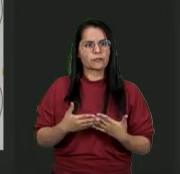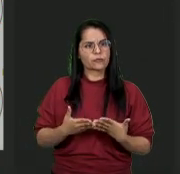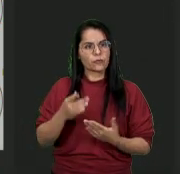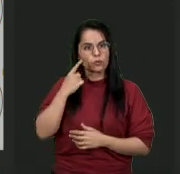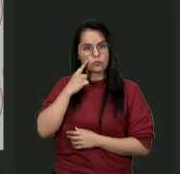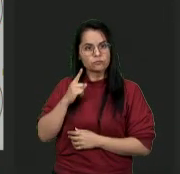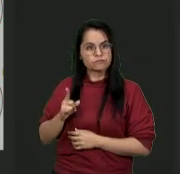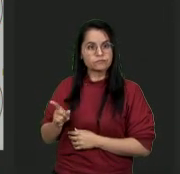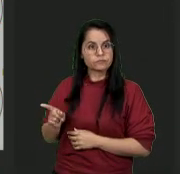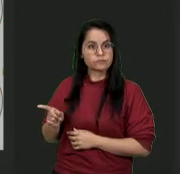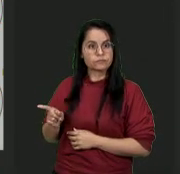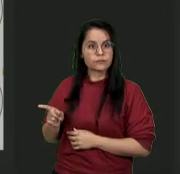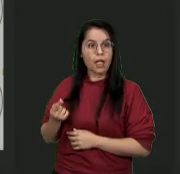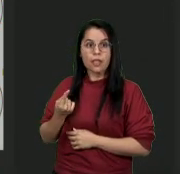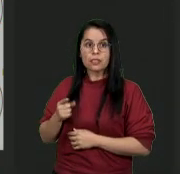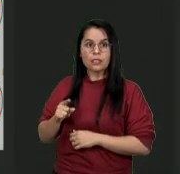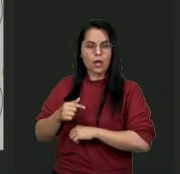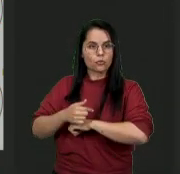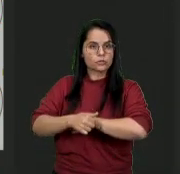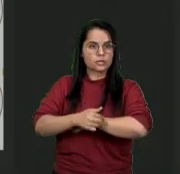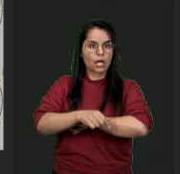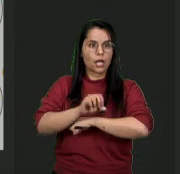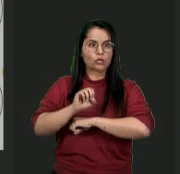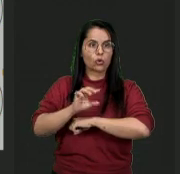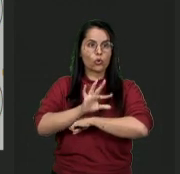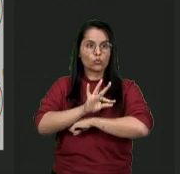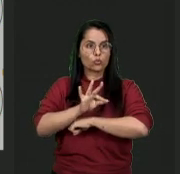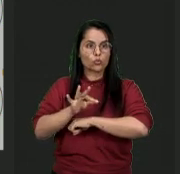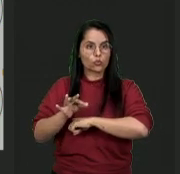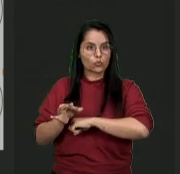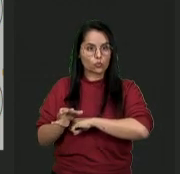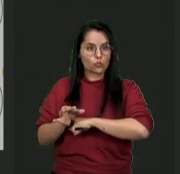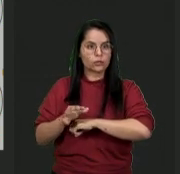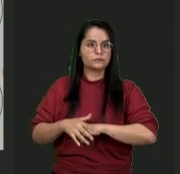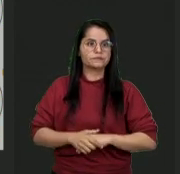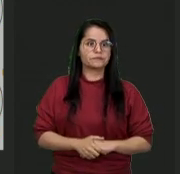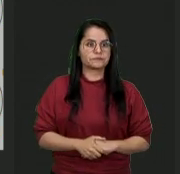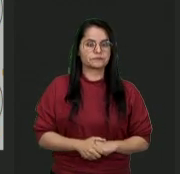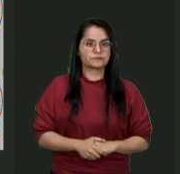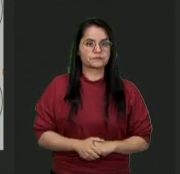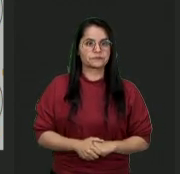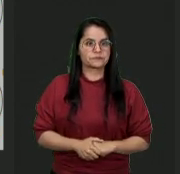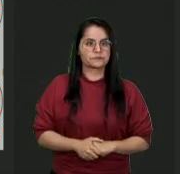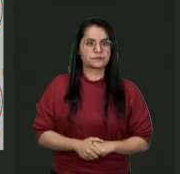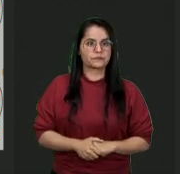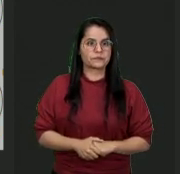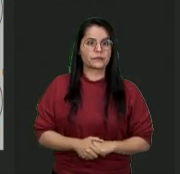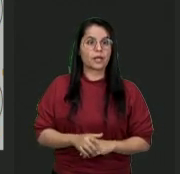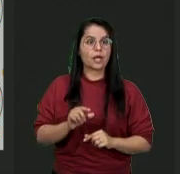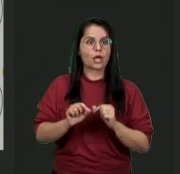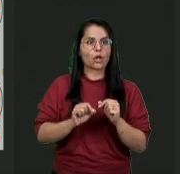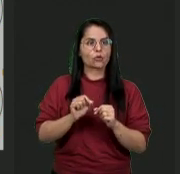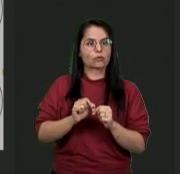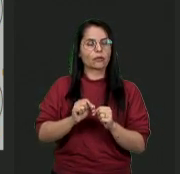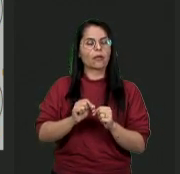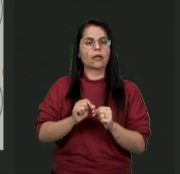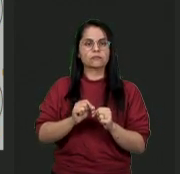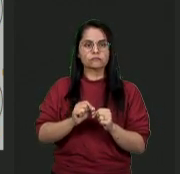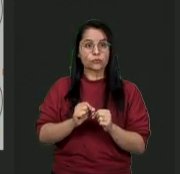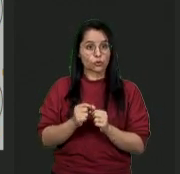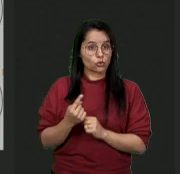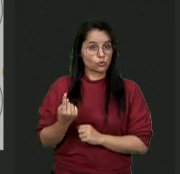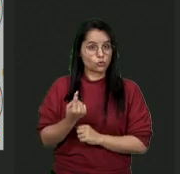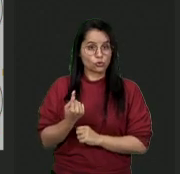Musculatura não estriada ou lisa, que também é um sinônimo, ela é